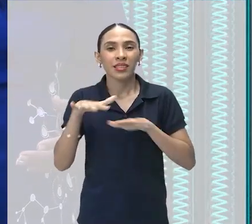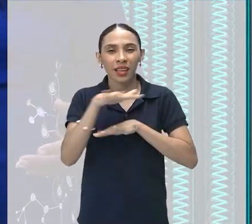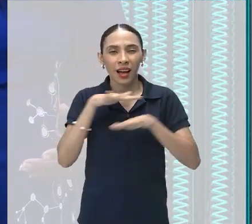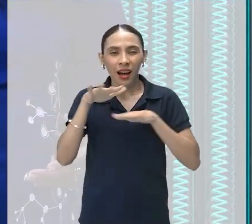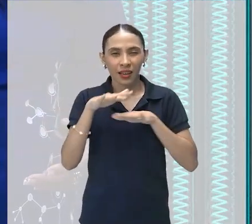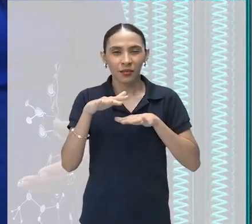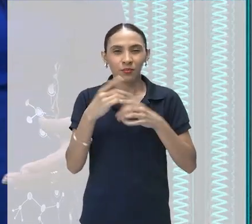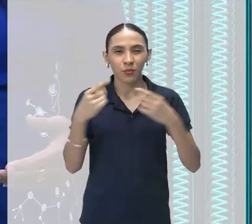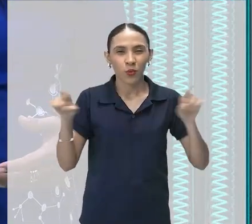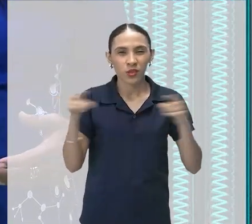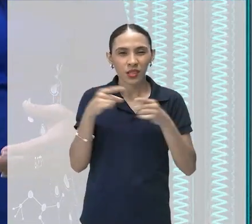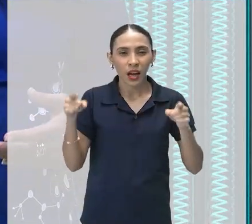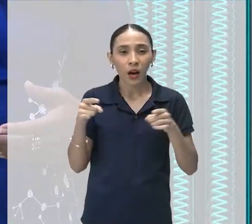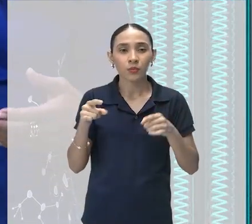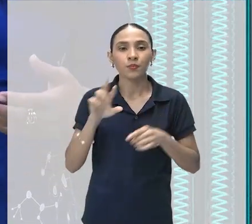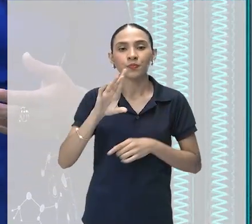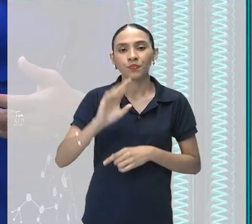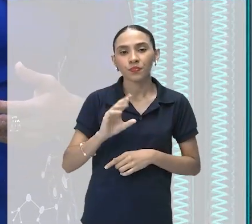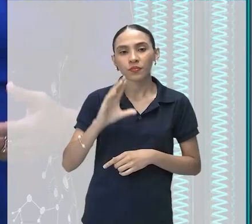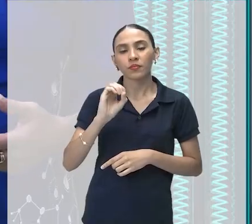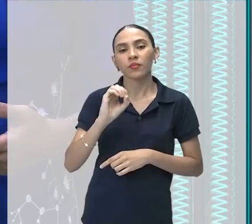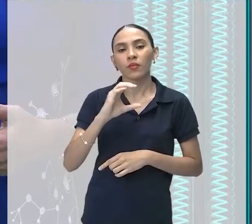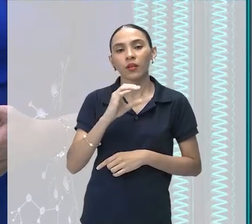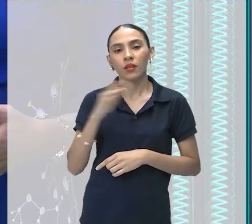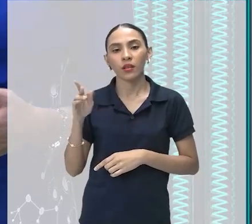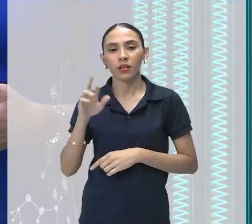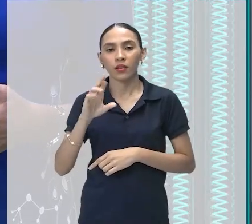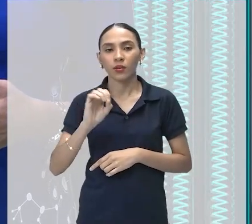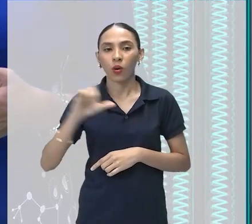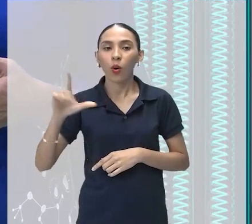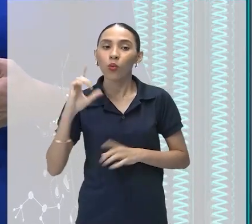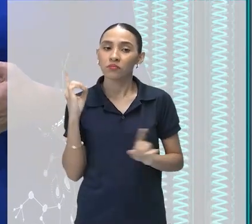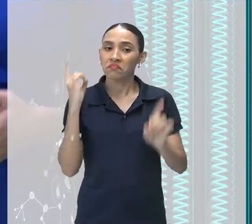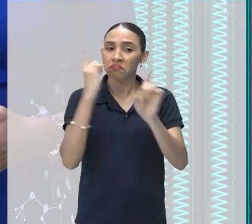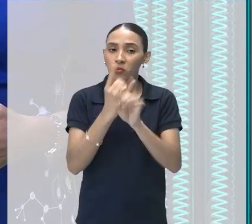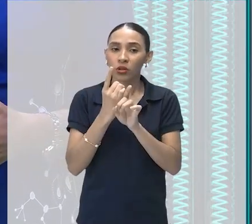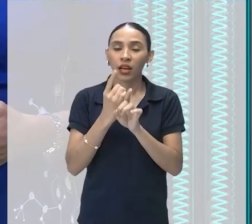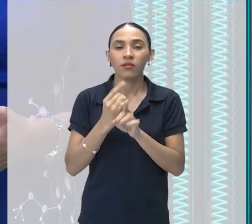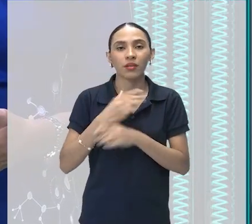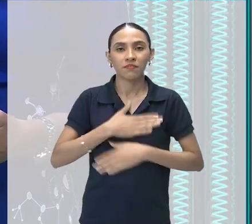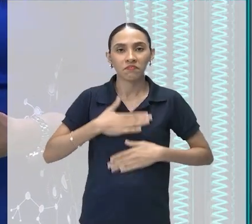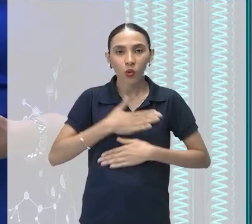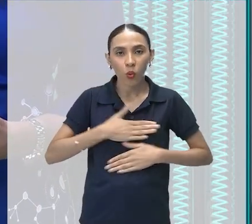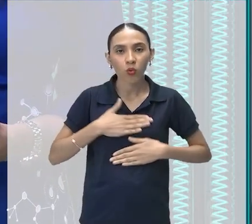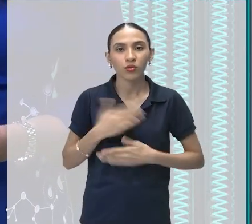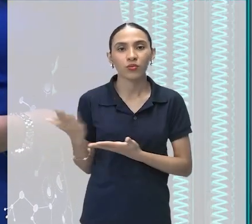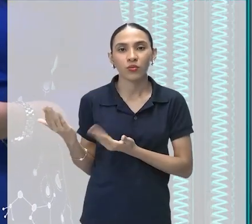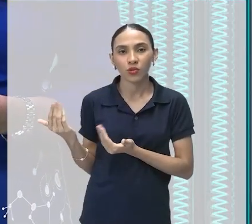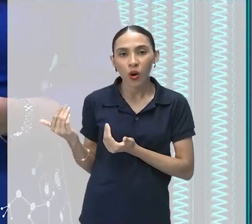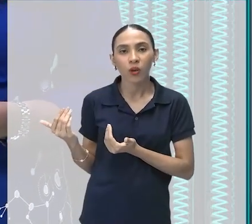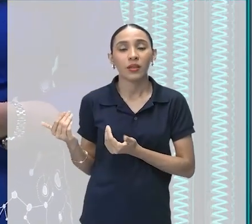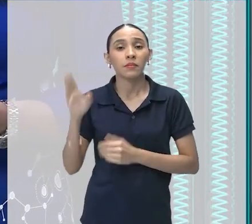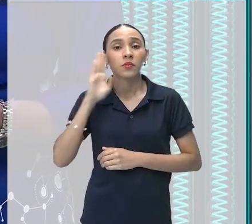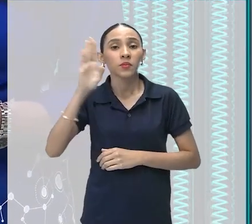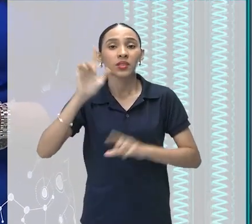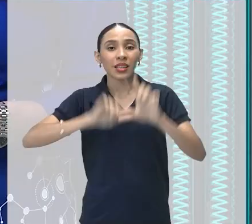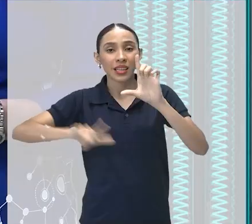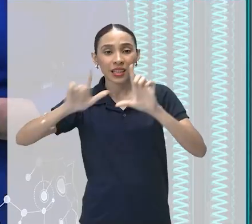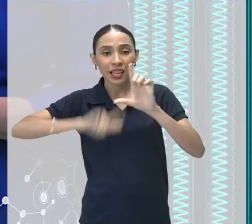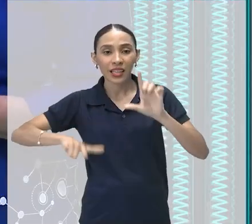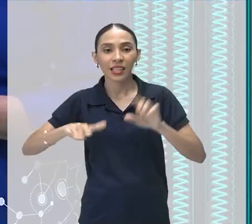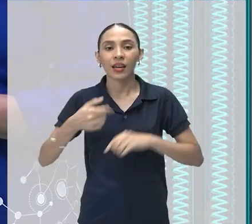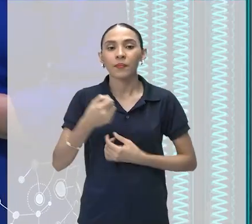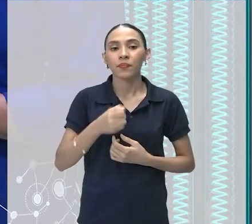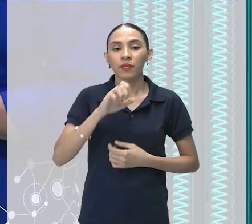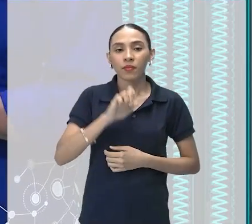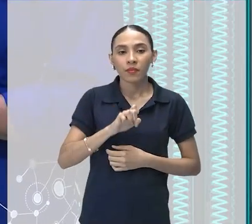no gosto de vários jovens que se identificavam com as músicas e as letras de Elvis Presley, como